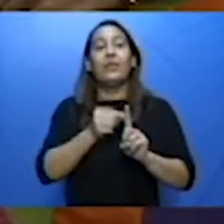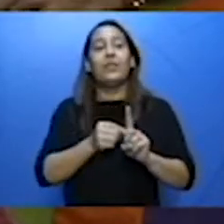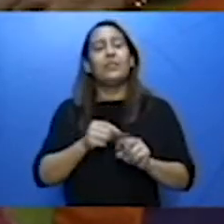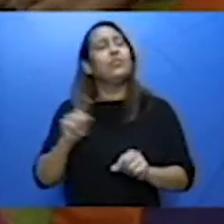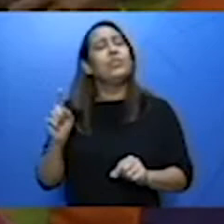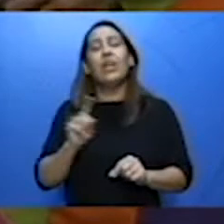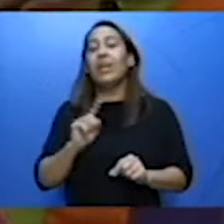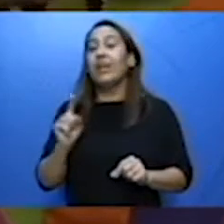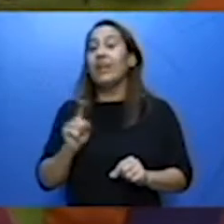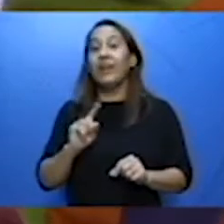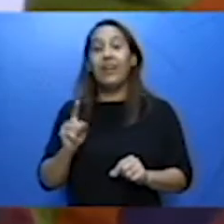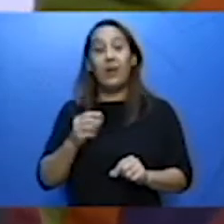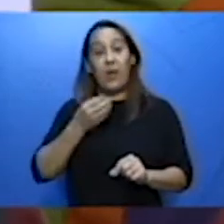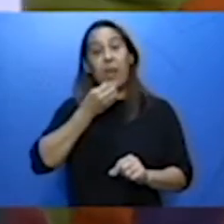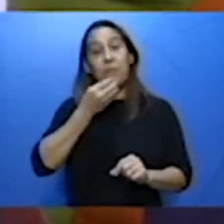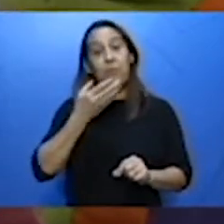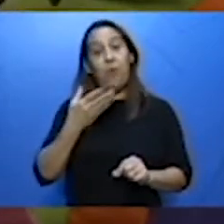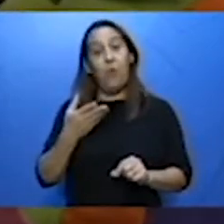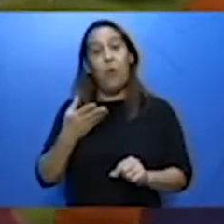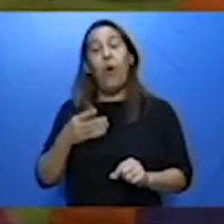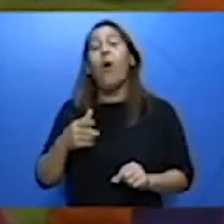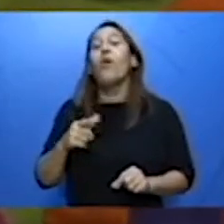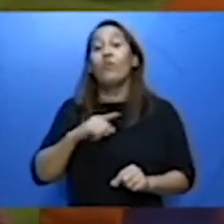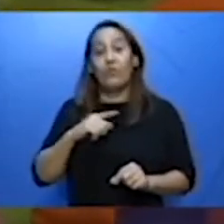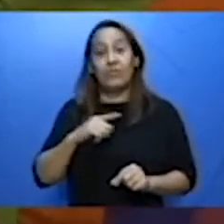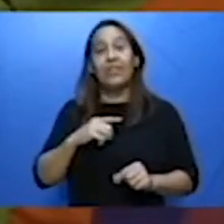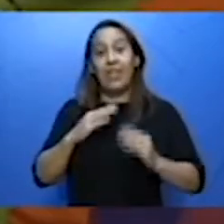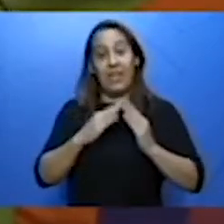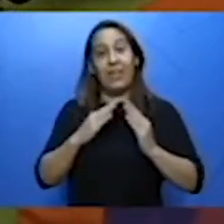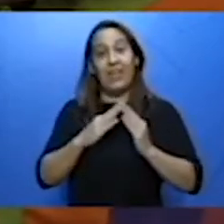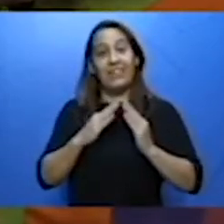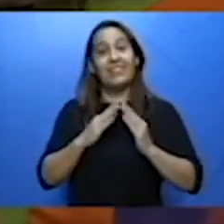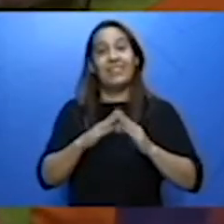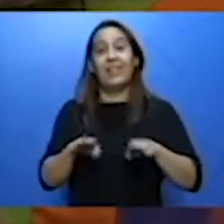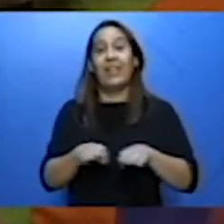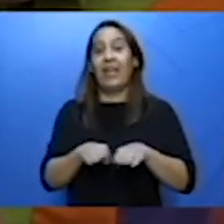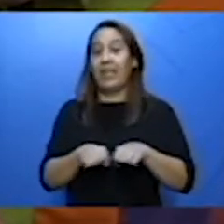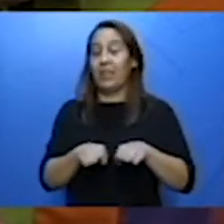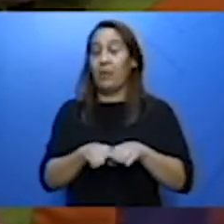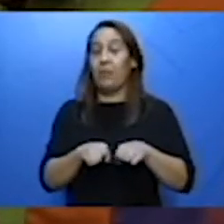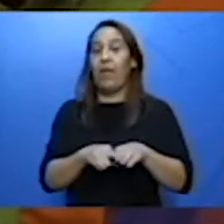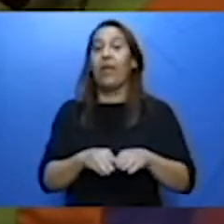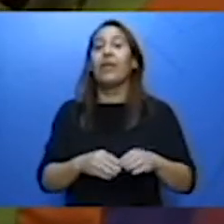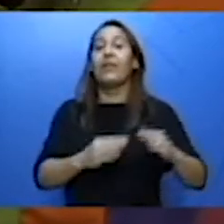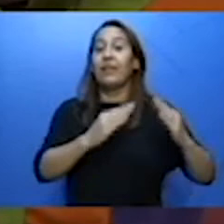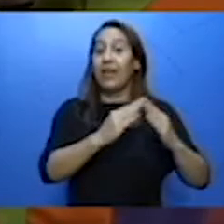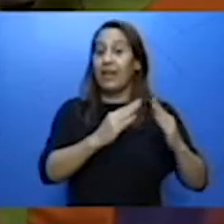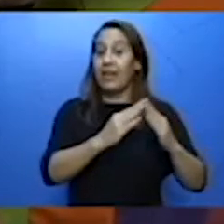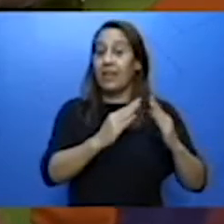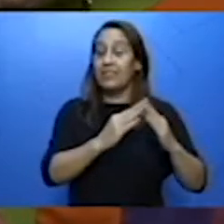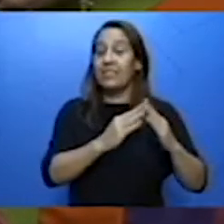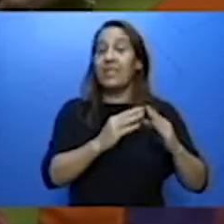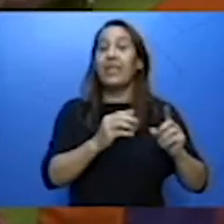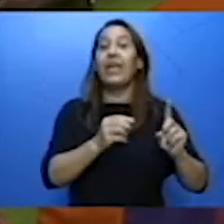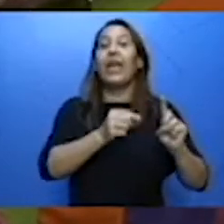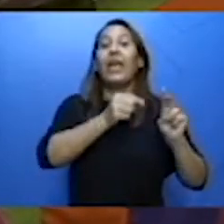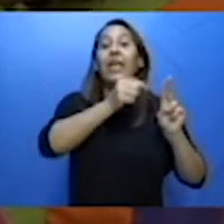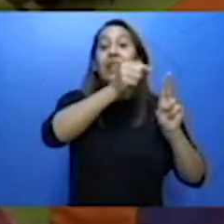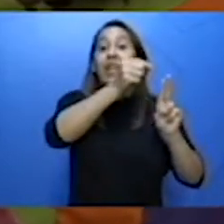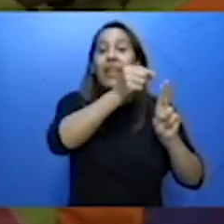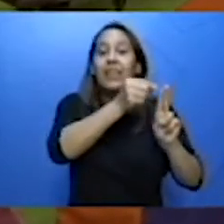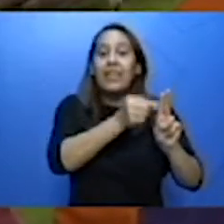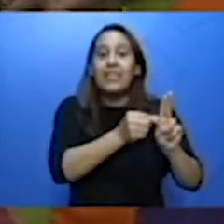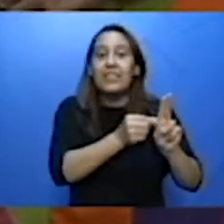fala: Não, você tem sua casa. Você não pode morar comigo porque eu não sou sua